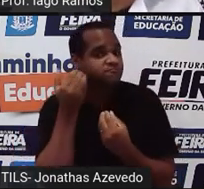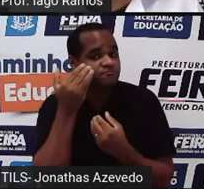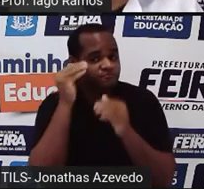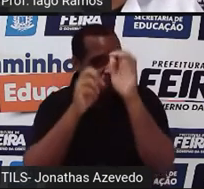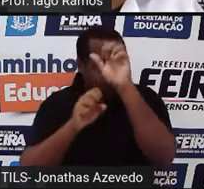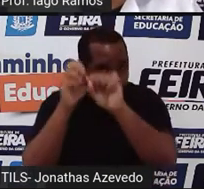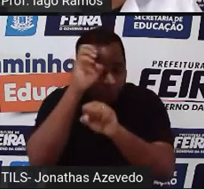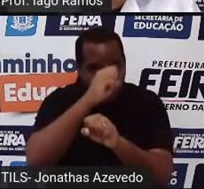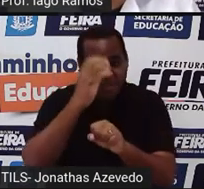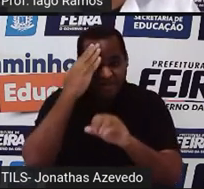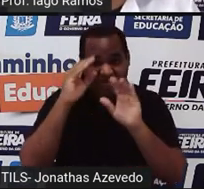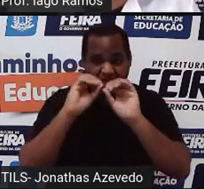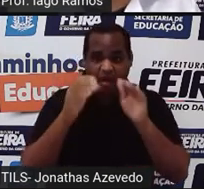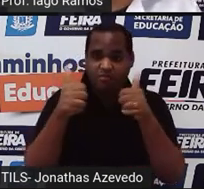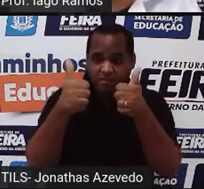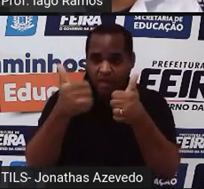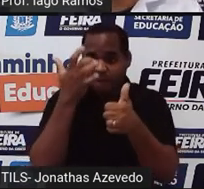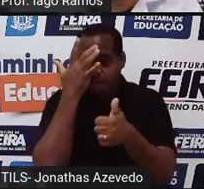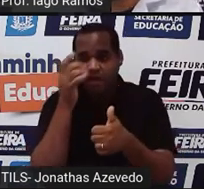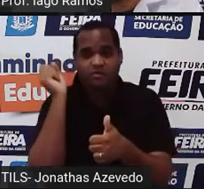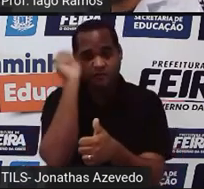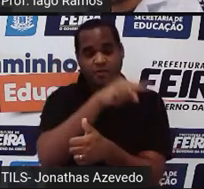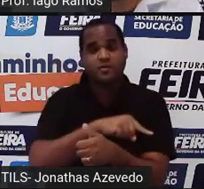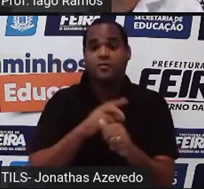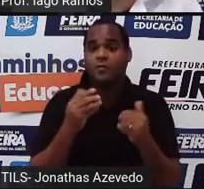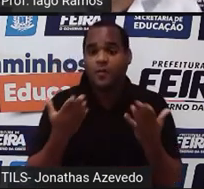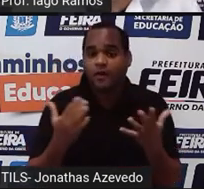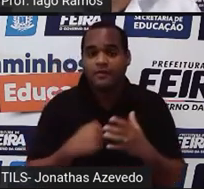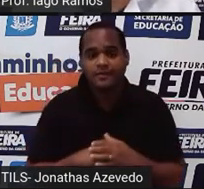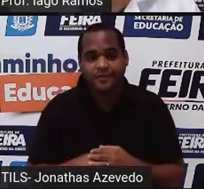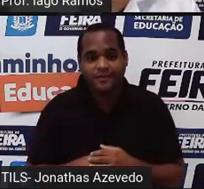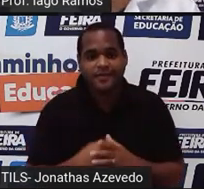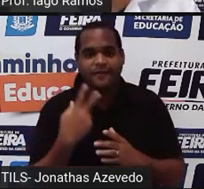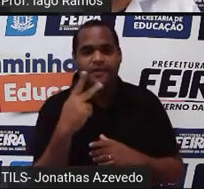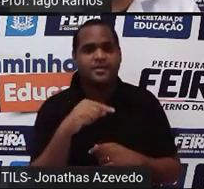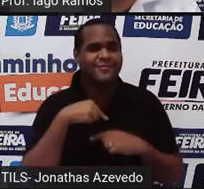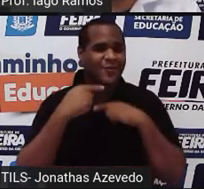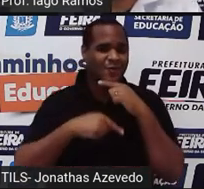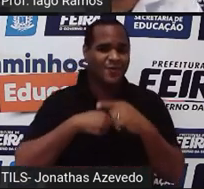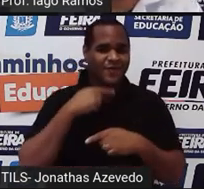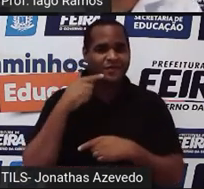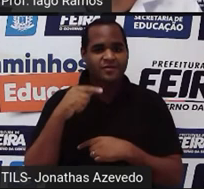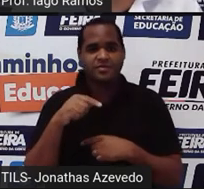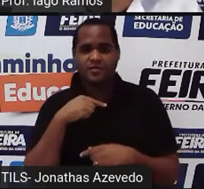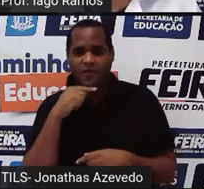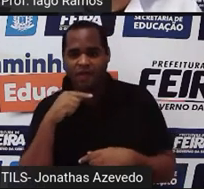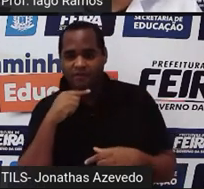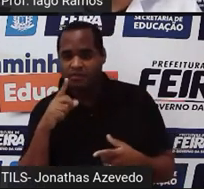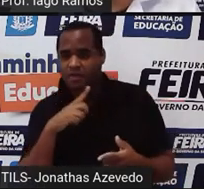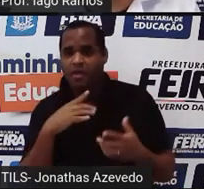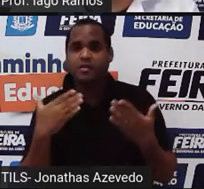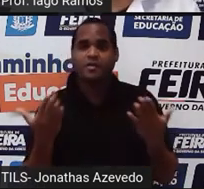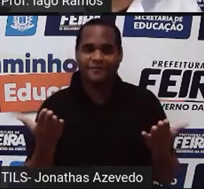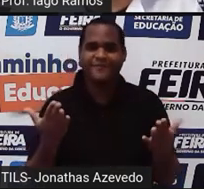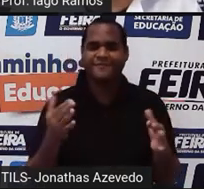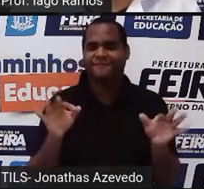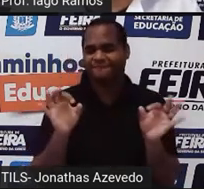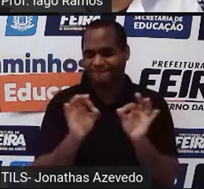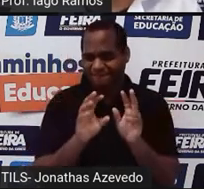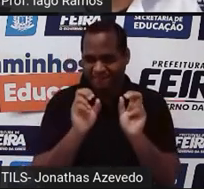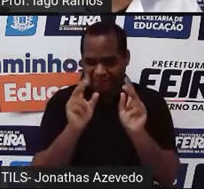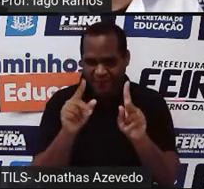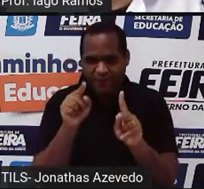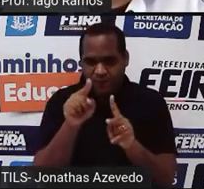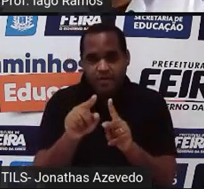direitinho, onde é que foi mais fácil, onde é que foi mais difícil, onde é que ficou dúvida, onde é que não teve dúvida. E tudo isso aí está te